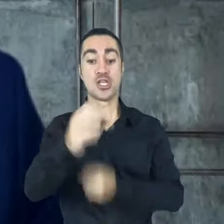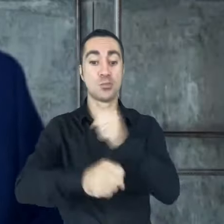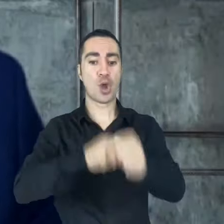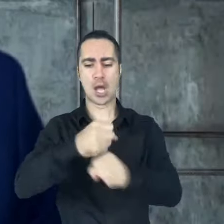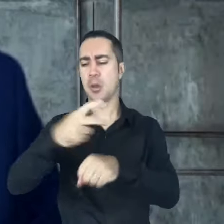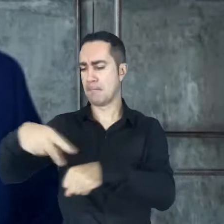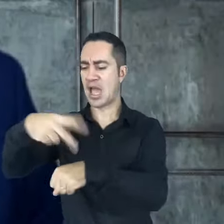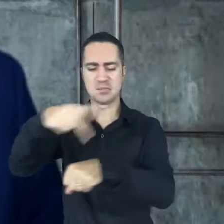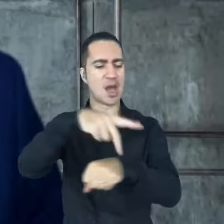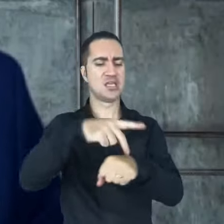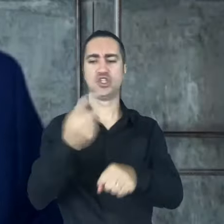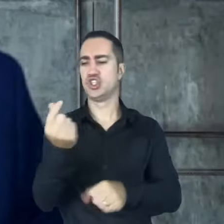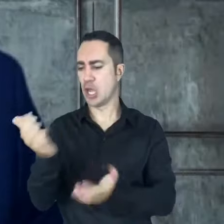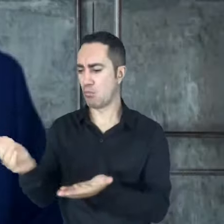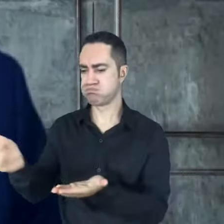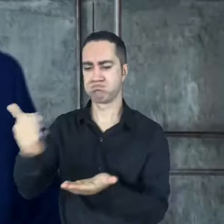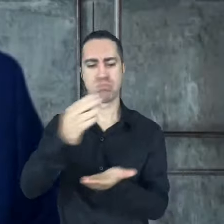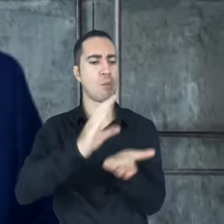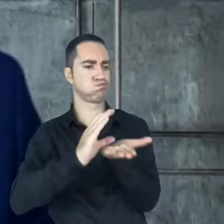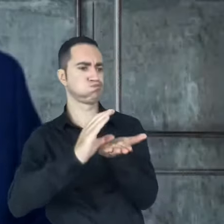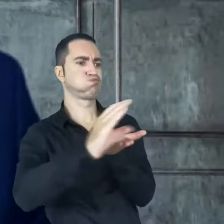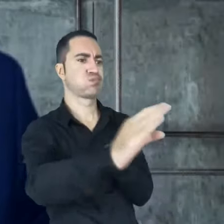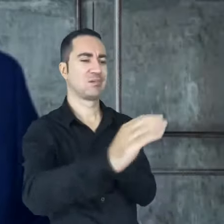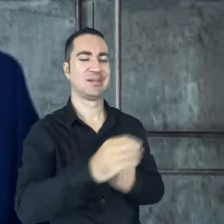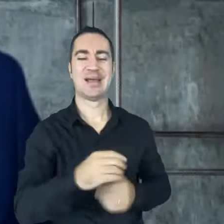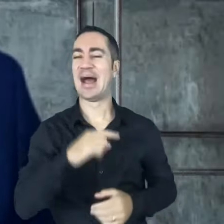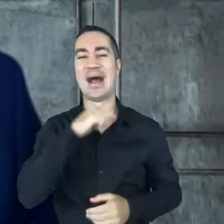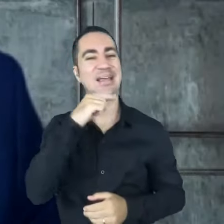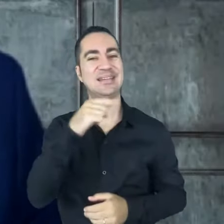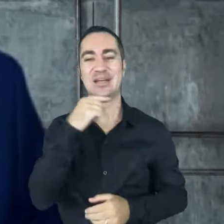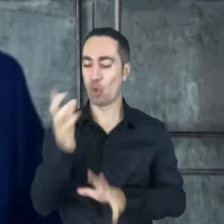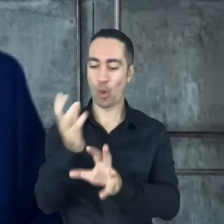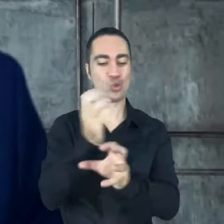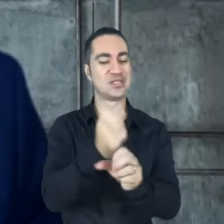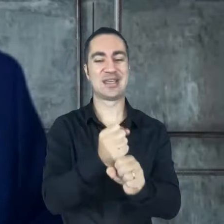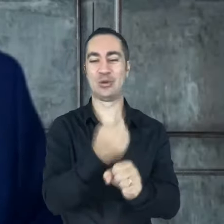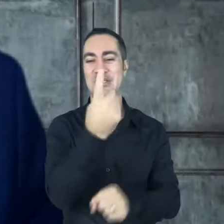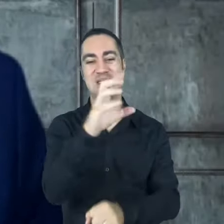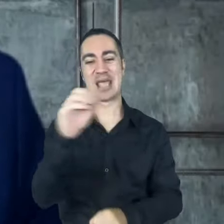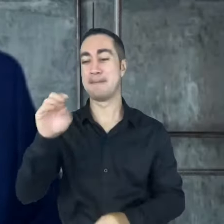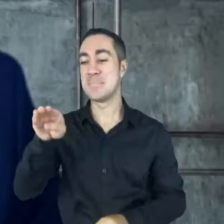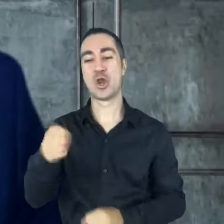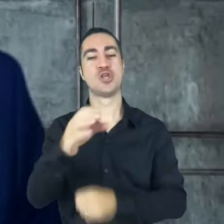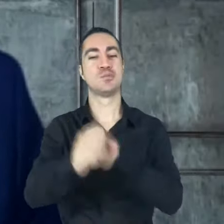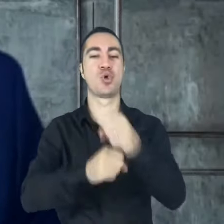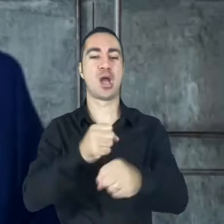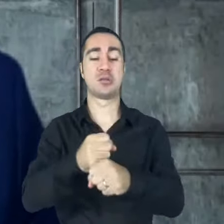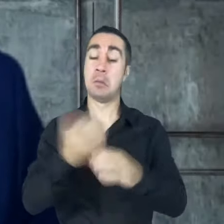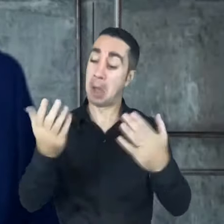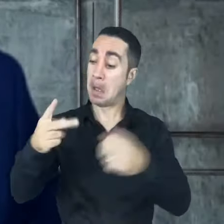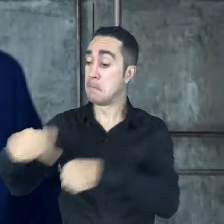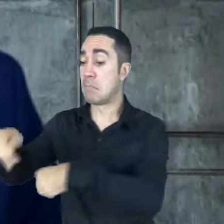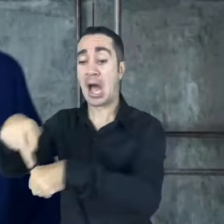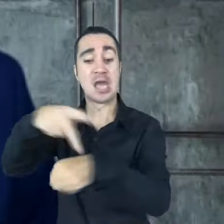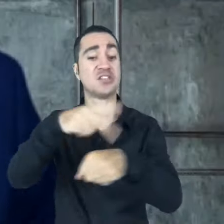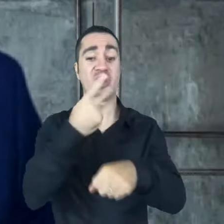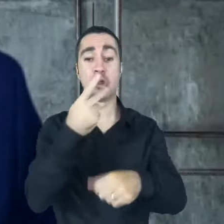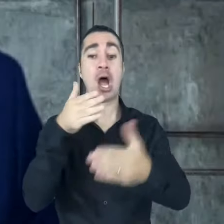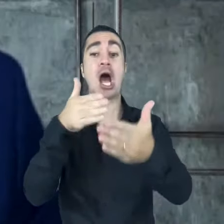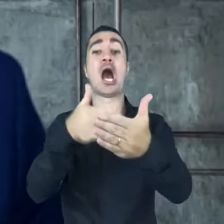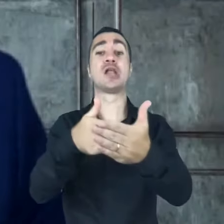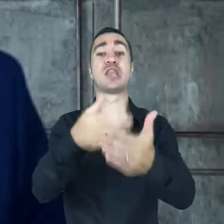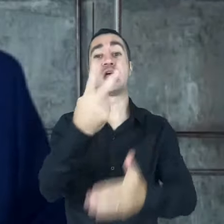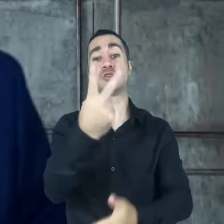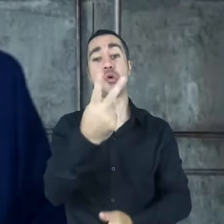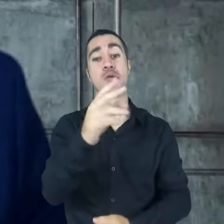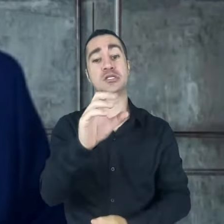os países disseram, os países envolvidos, disseram que até 2025 eles pretendem dobrar essa meta,